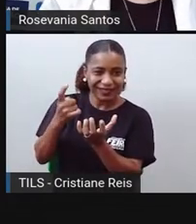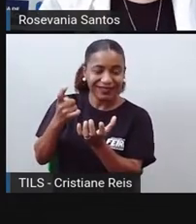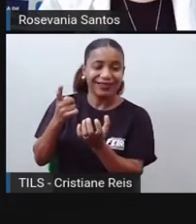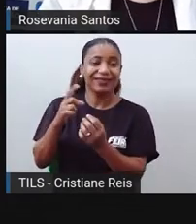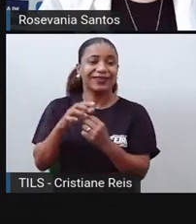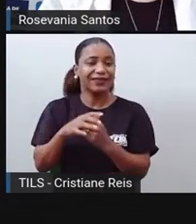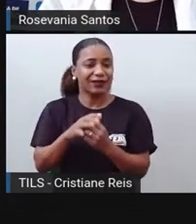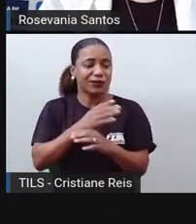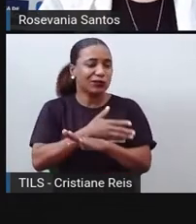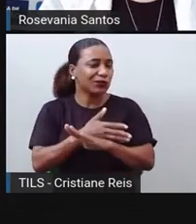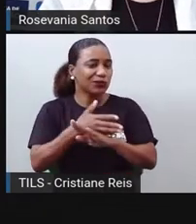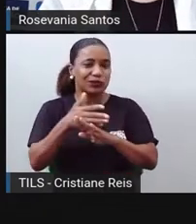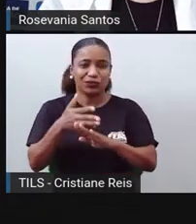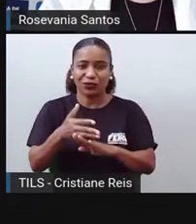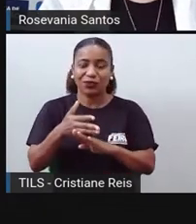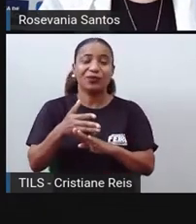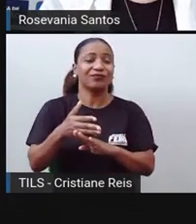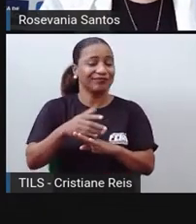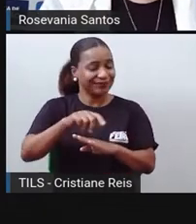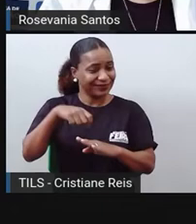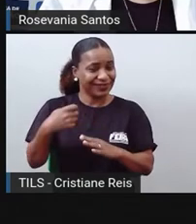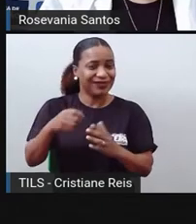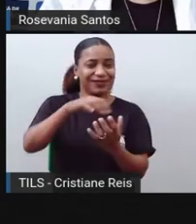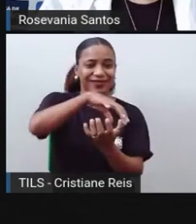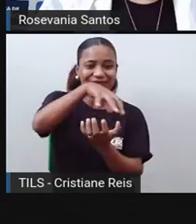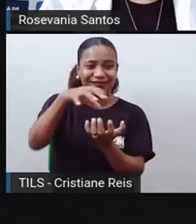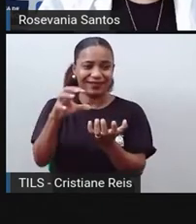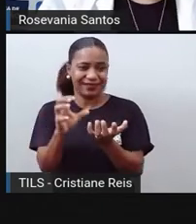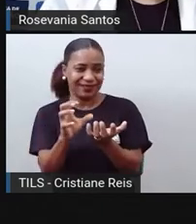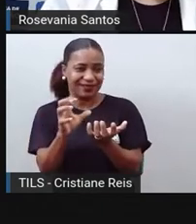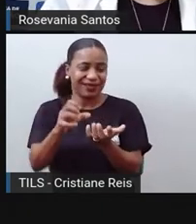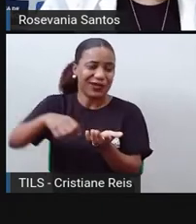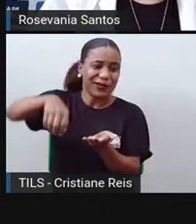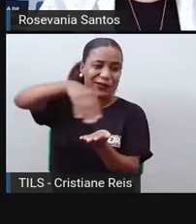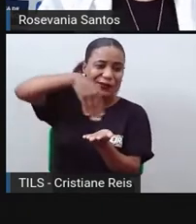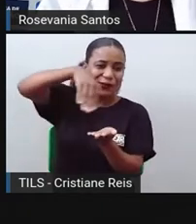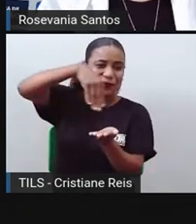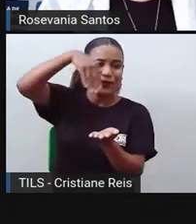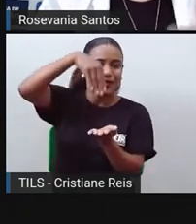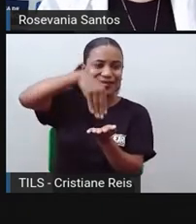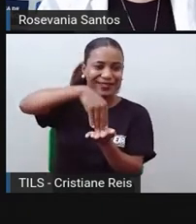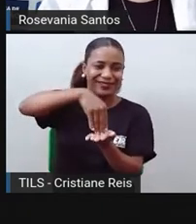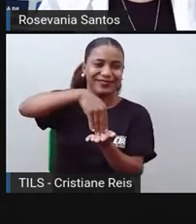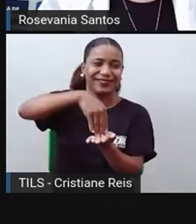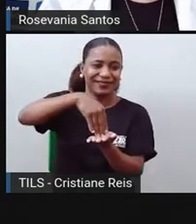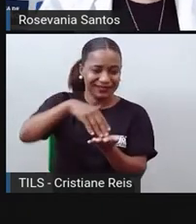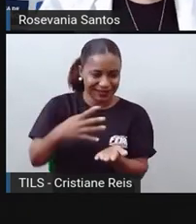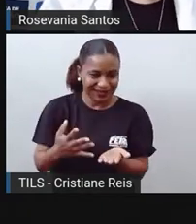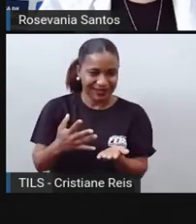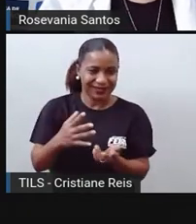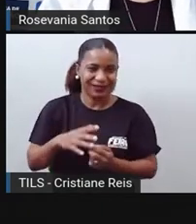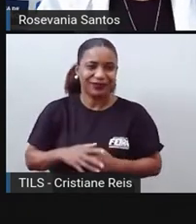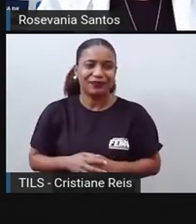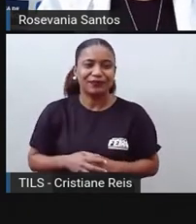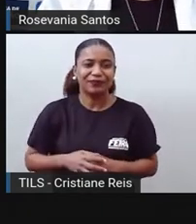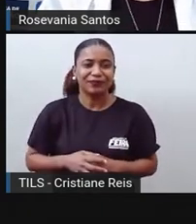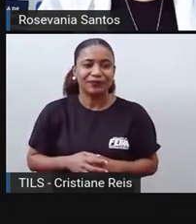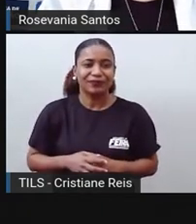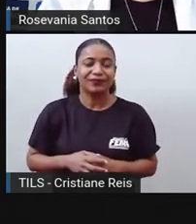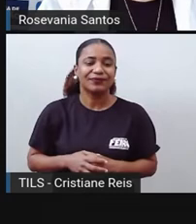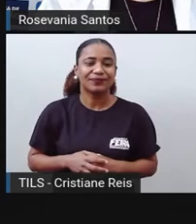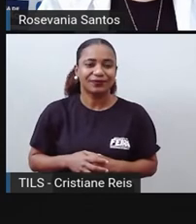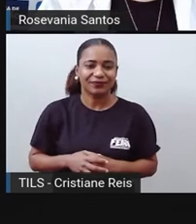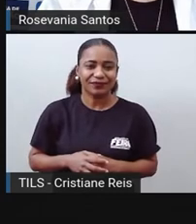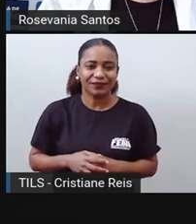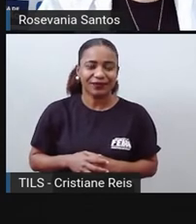e realmente viraram os países do Oriente Médio, mas nada mais é do que o Sudoeste Asiático. E também,